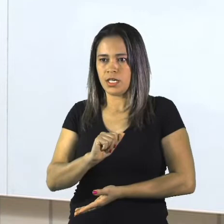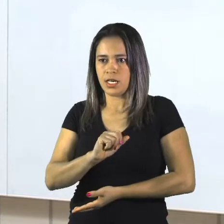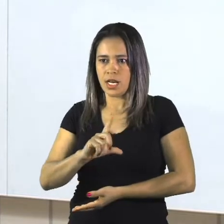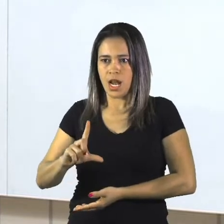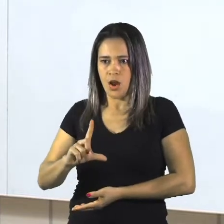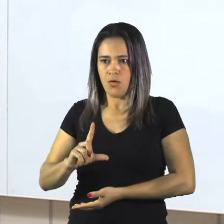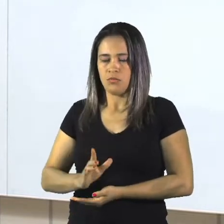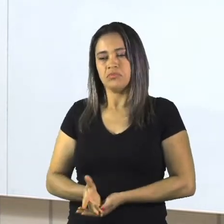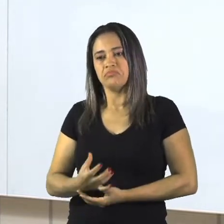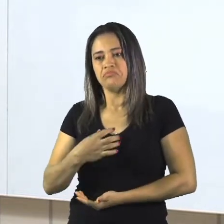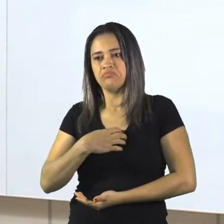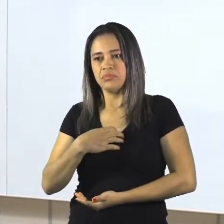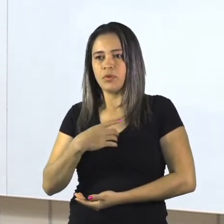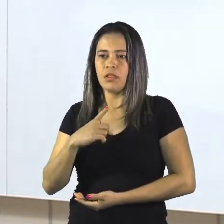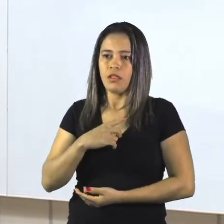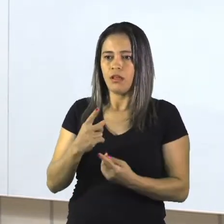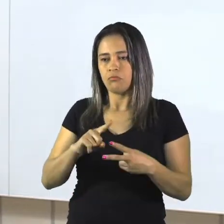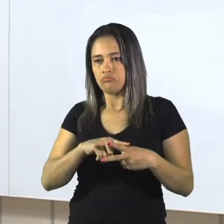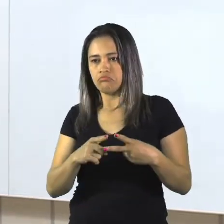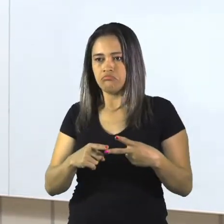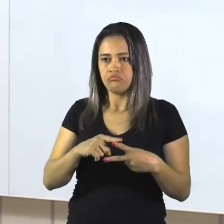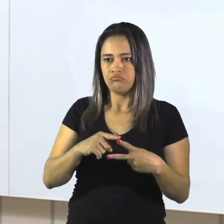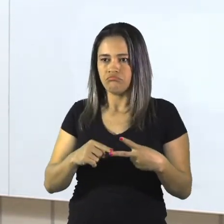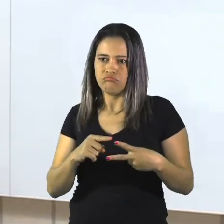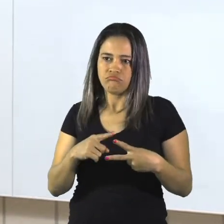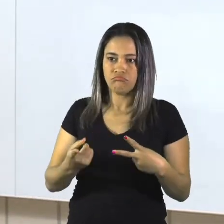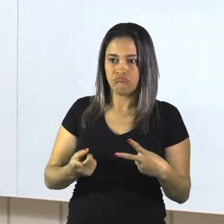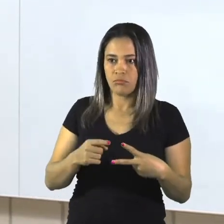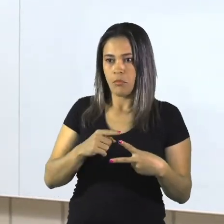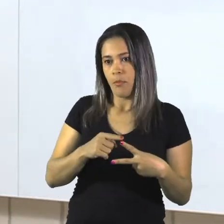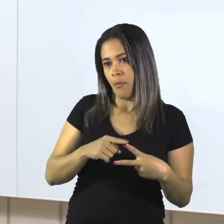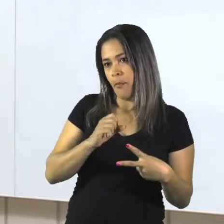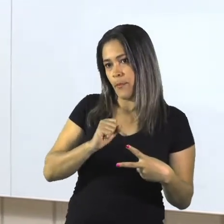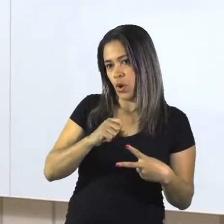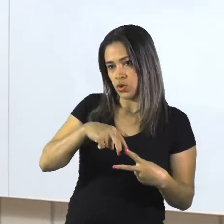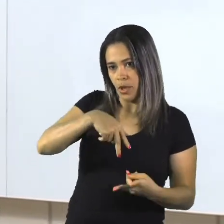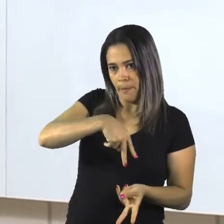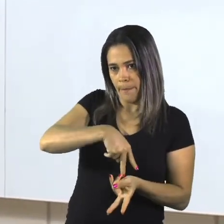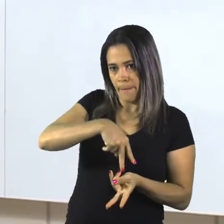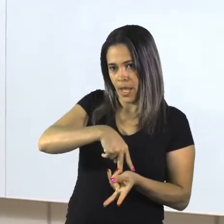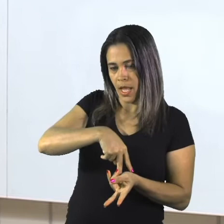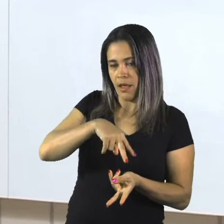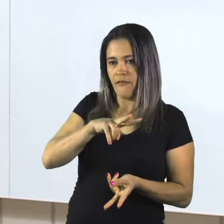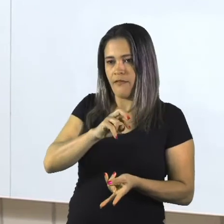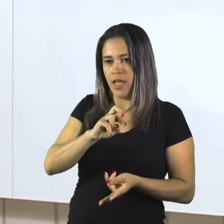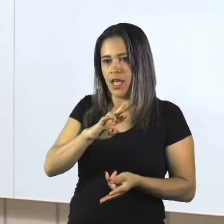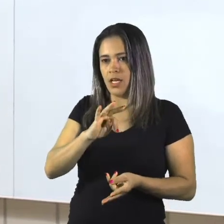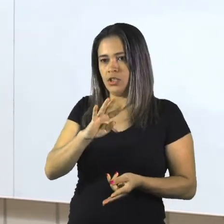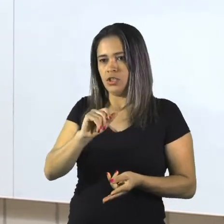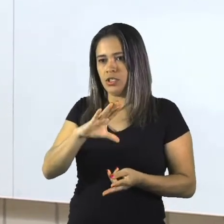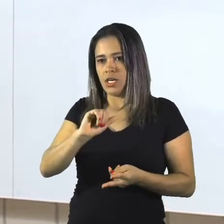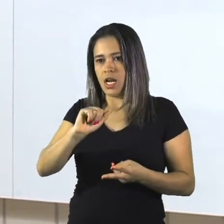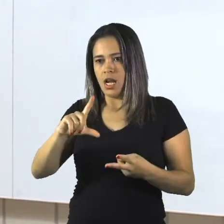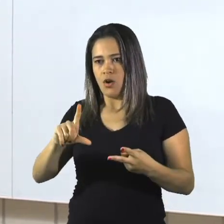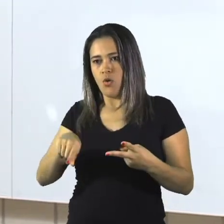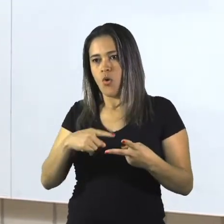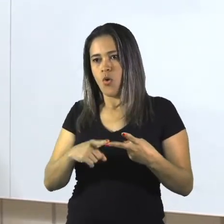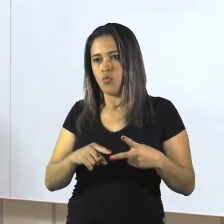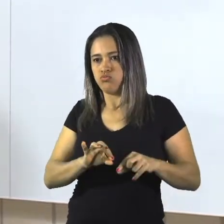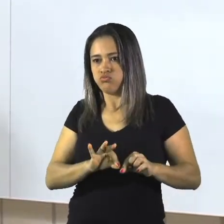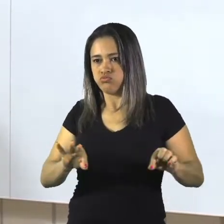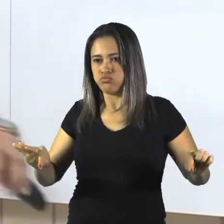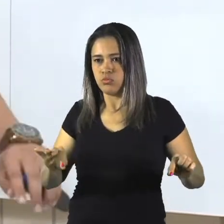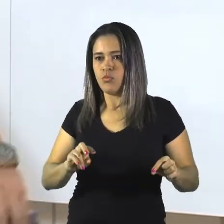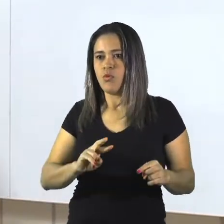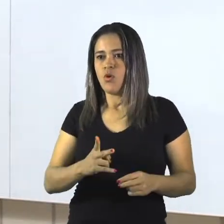ele pode ser dessas duas maneiras. Ele pode ser no sentido, pode ser vertical e pode ser horizontal. Beleza, já